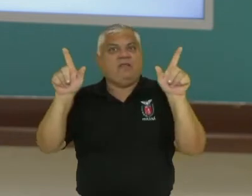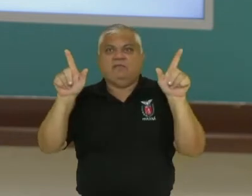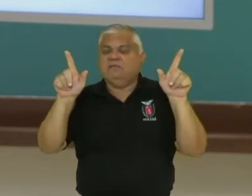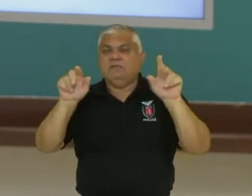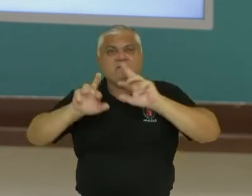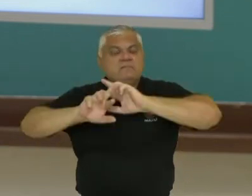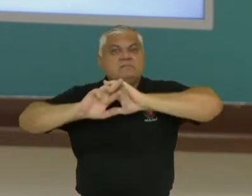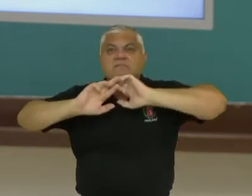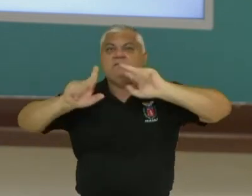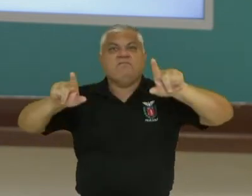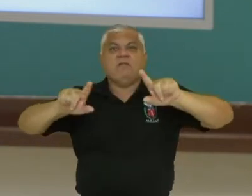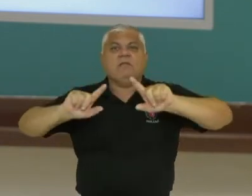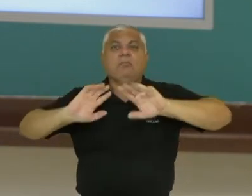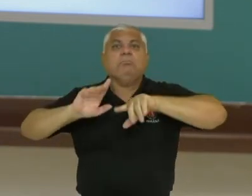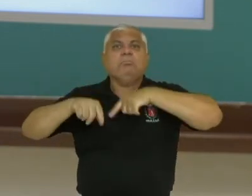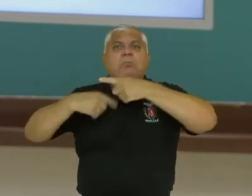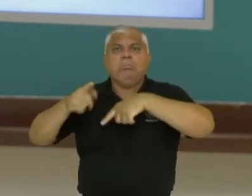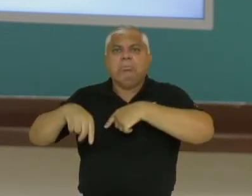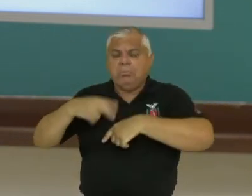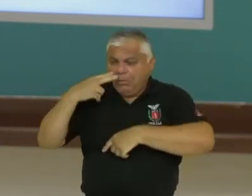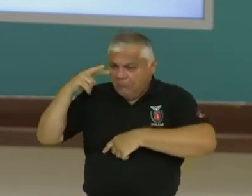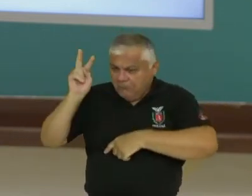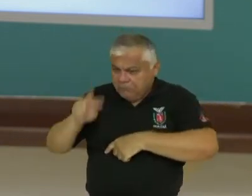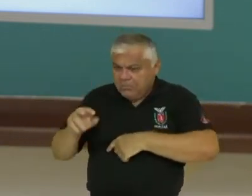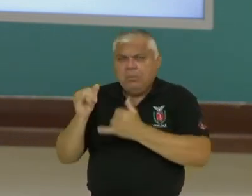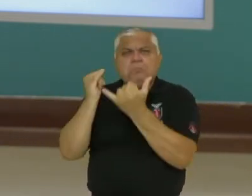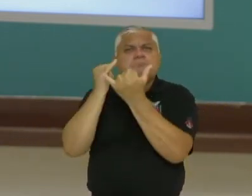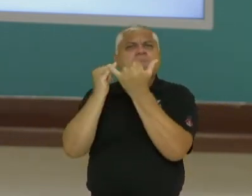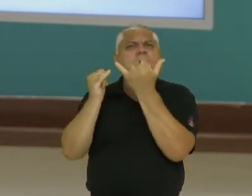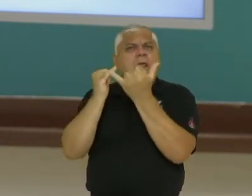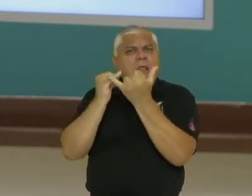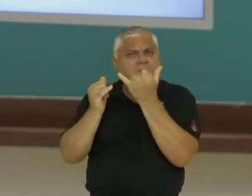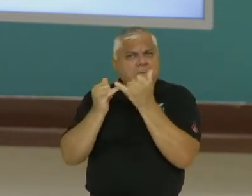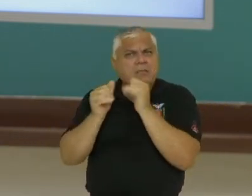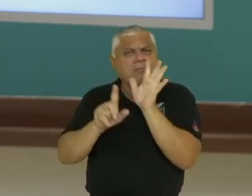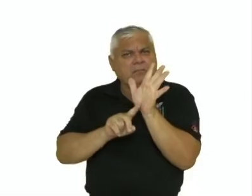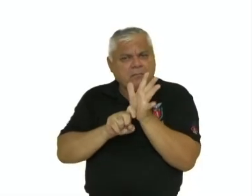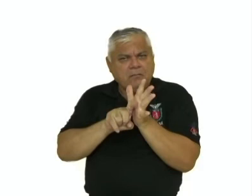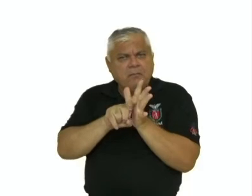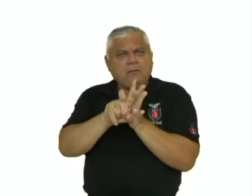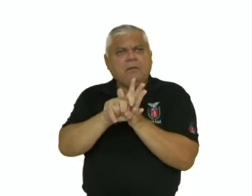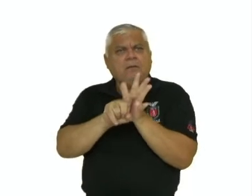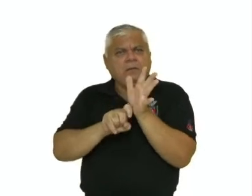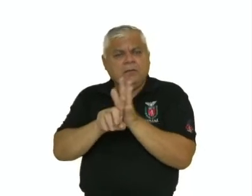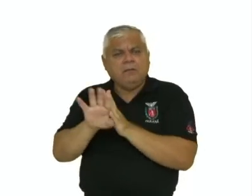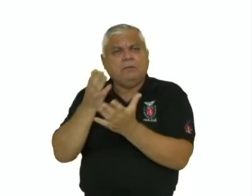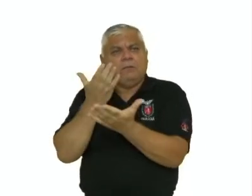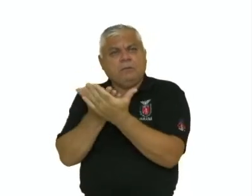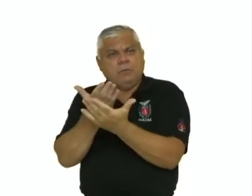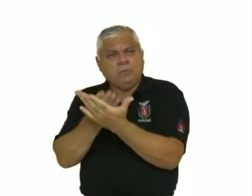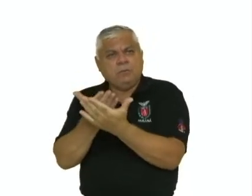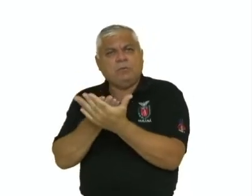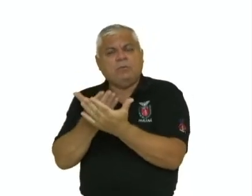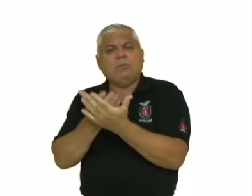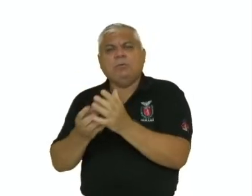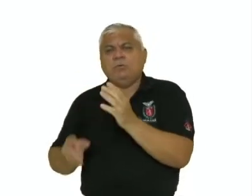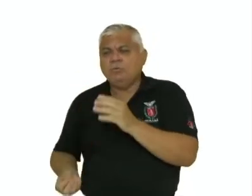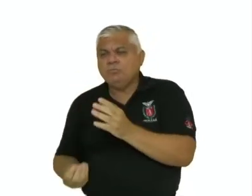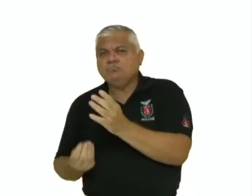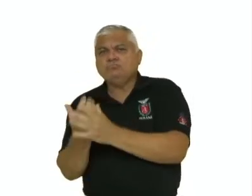que após poderíamos assemelhar com esses seres. Alguns estudos indicam que a vida surgiu